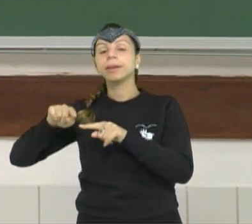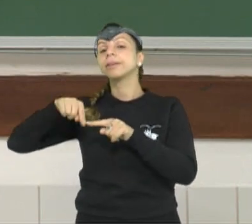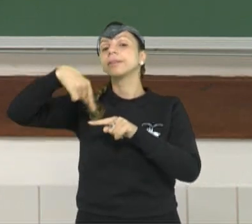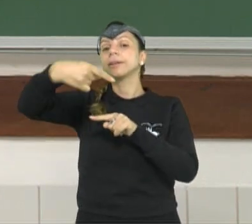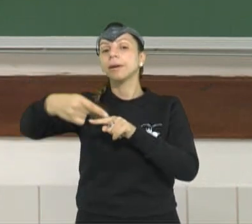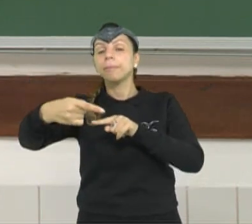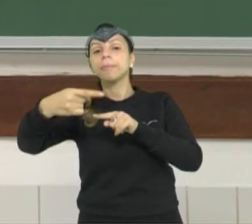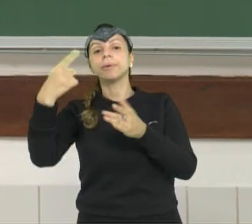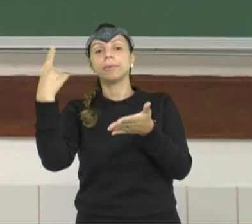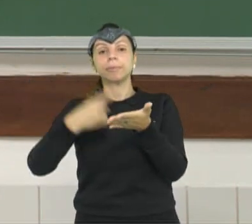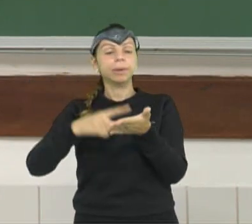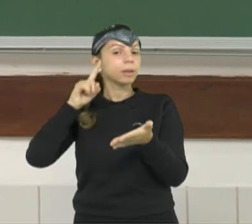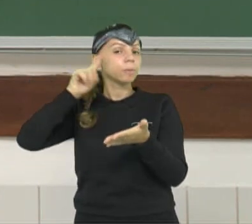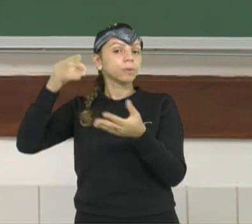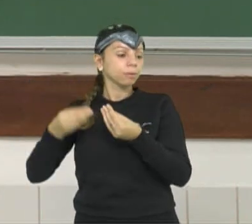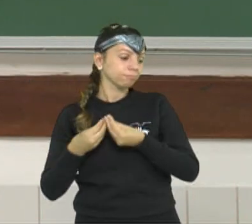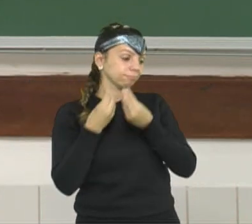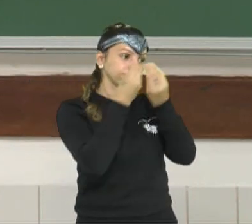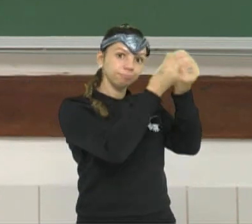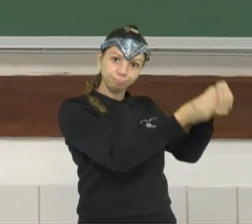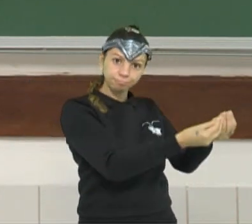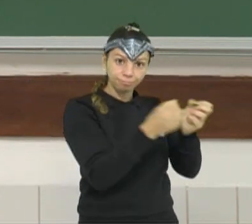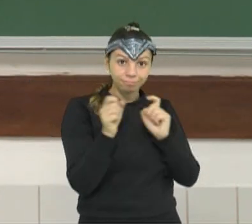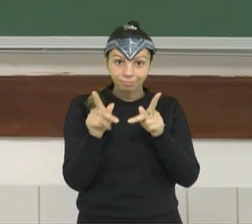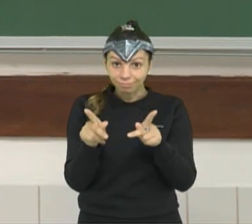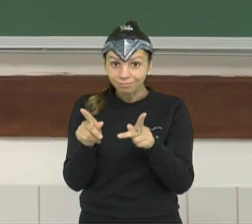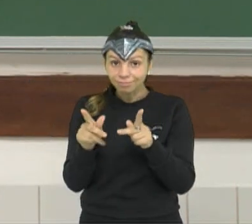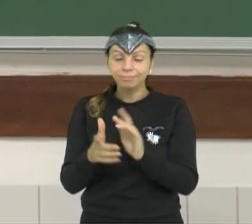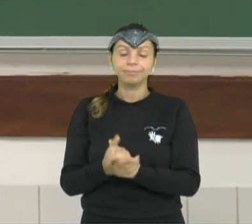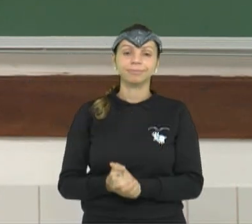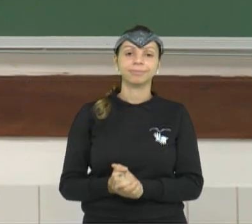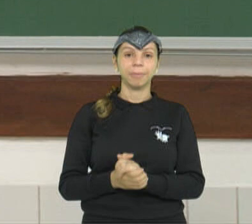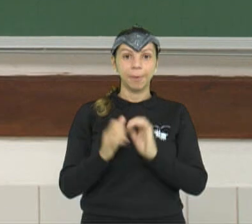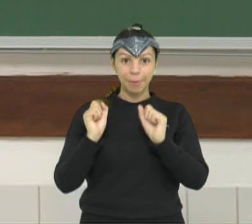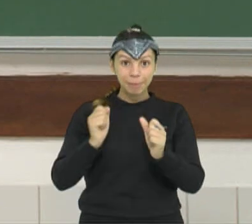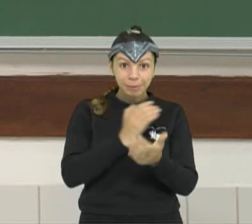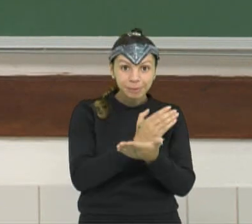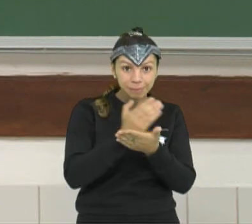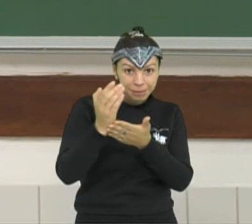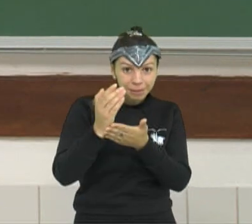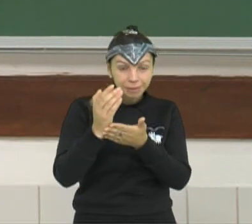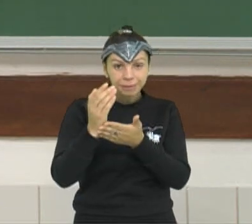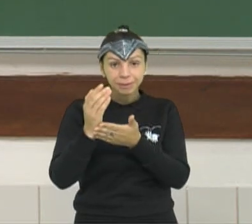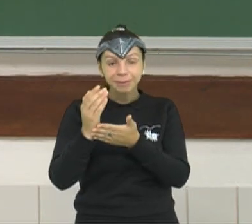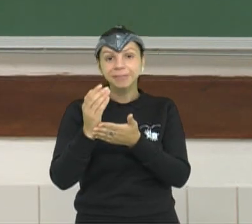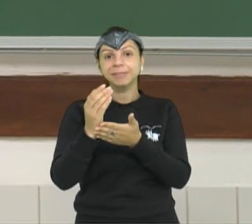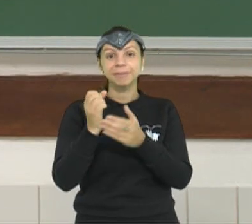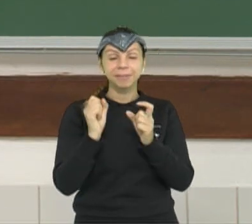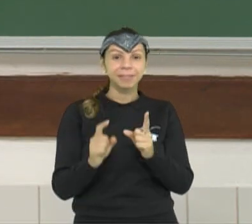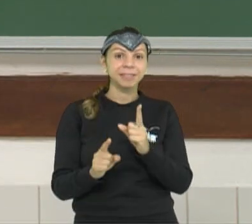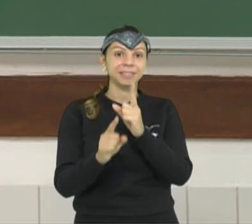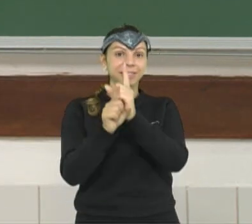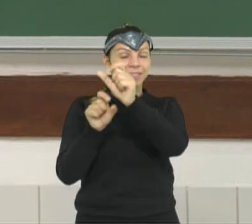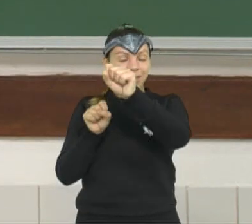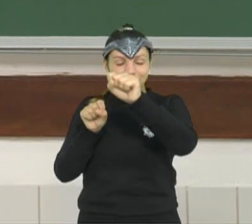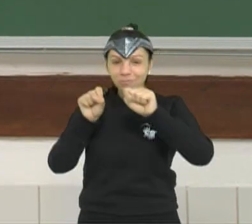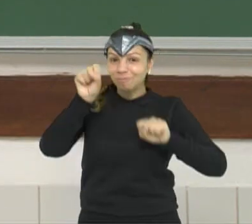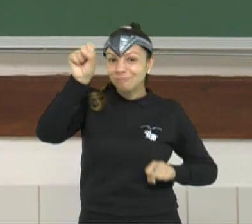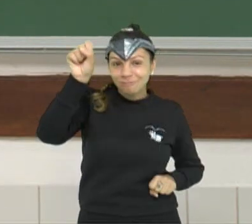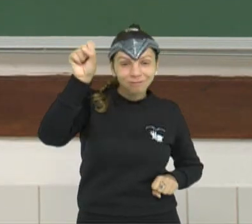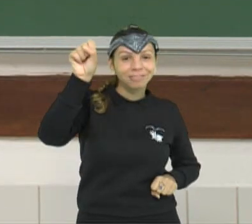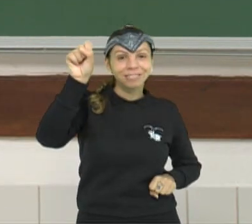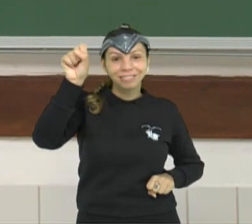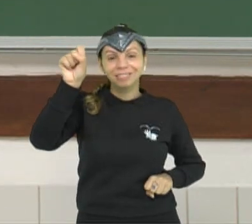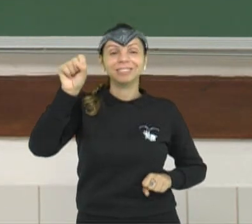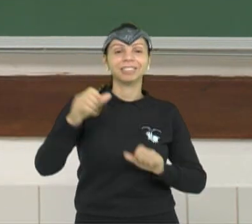devolve também na data combinada. Tudo certinho? Podemos começar? Podemos descobrir os nossos